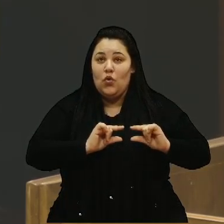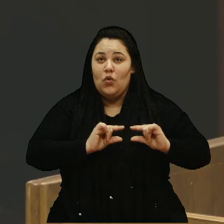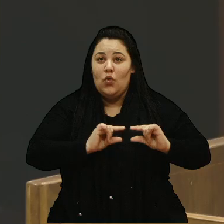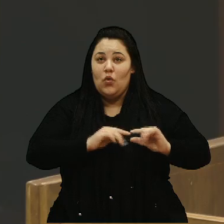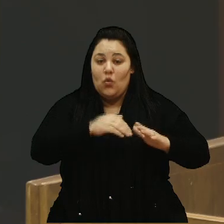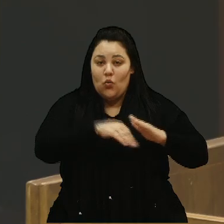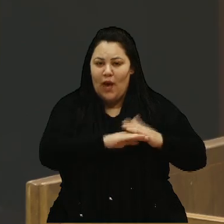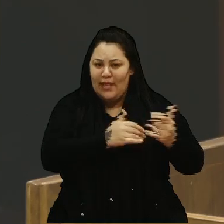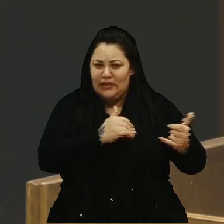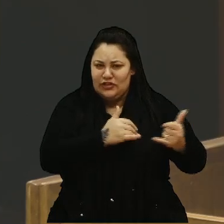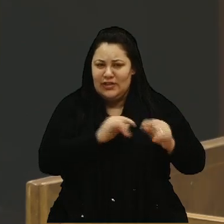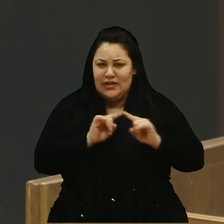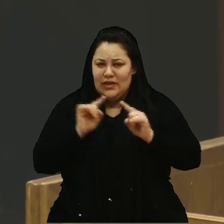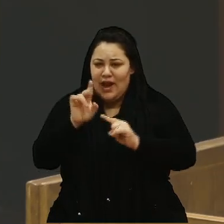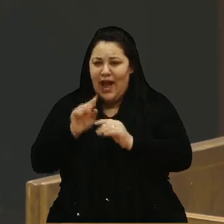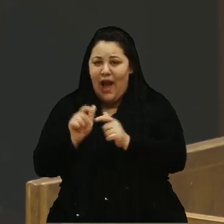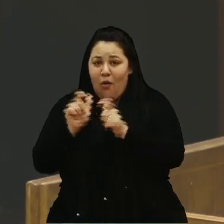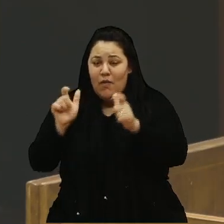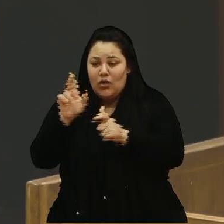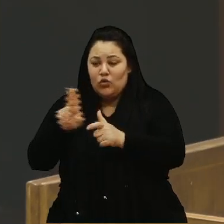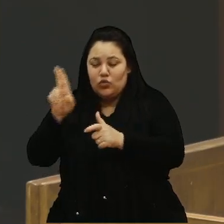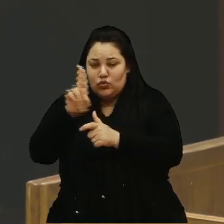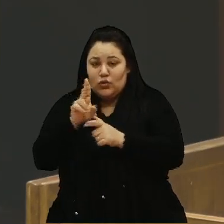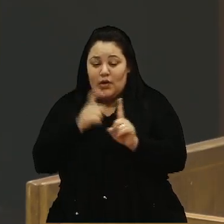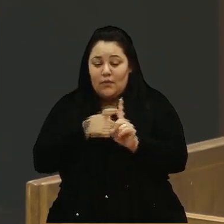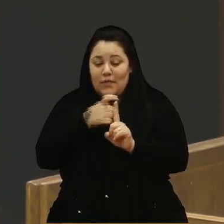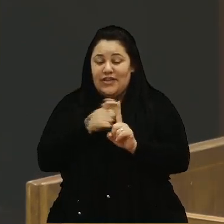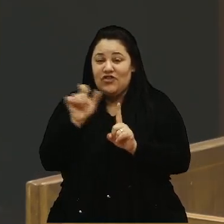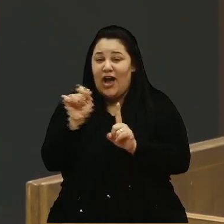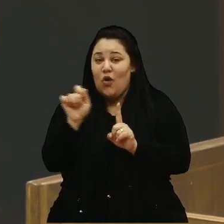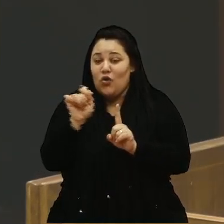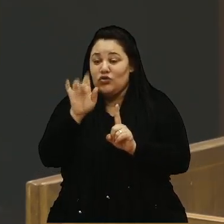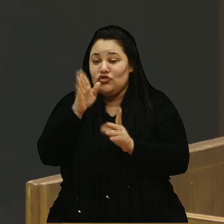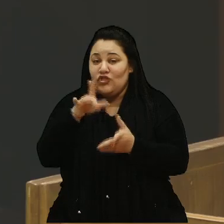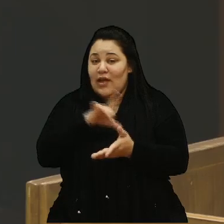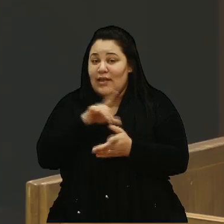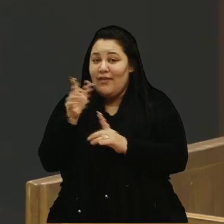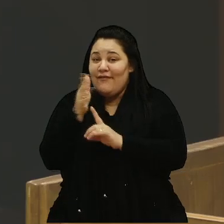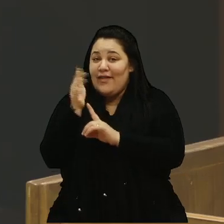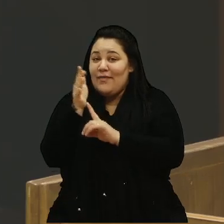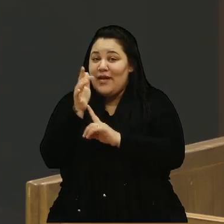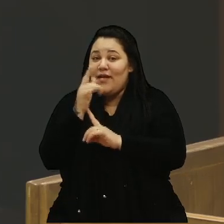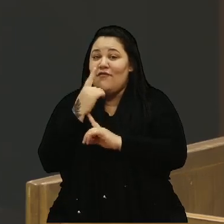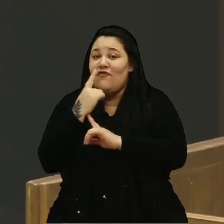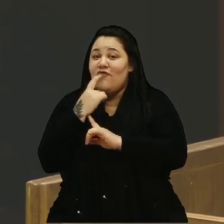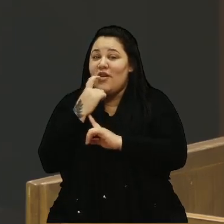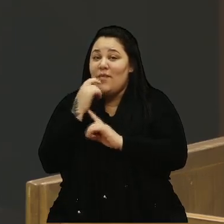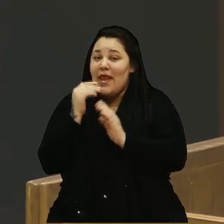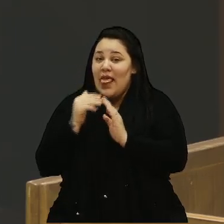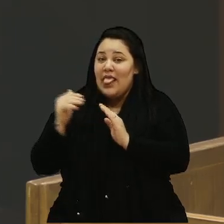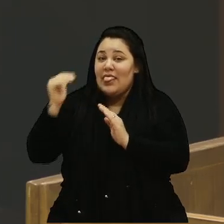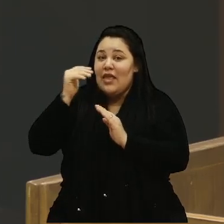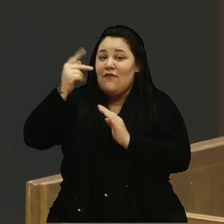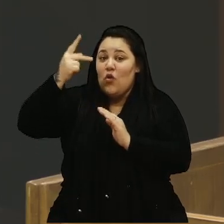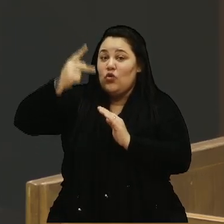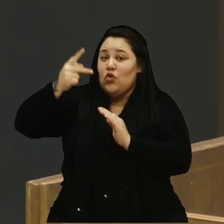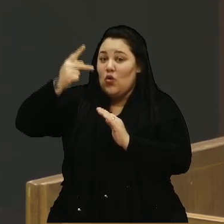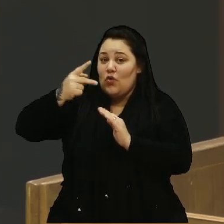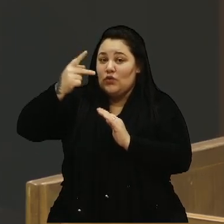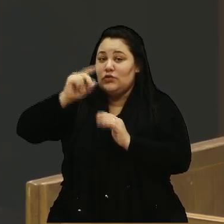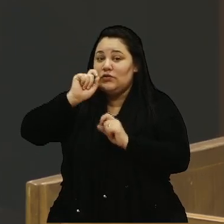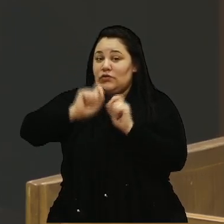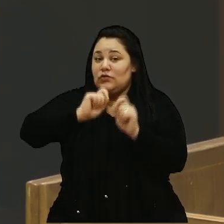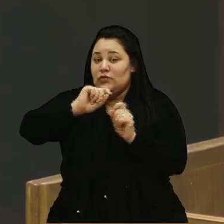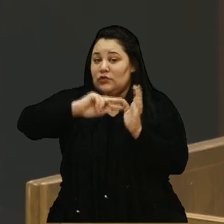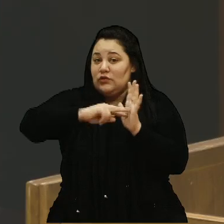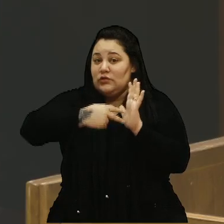usinas térmicas. E para o mês de agosto já existe uma previsão de que a bandeira vá para o vermelho patamar 2, ou seja, ainda não vem